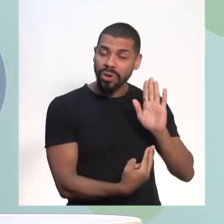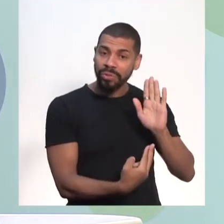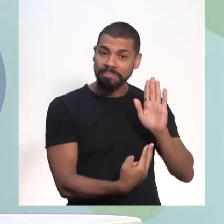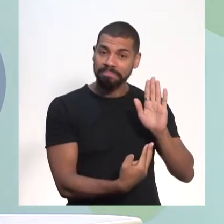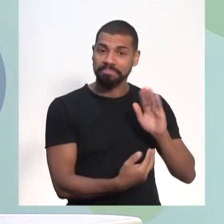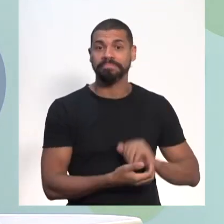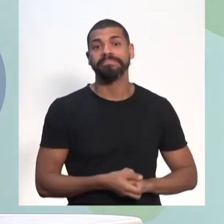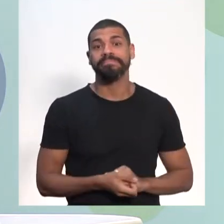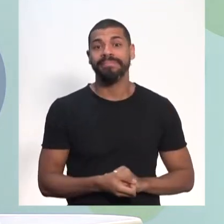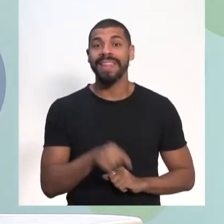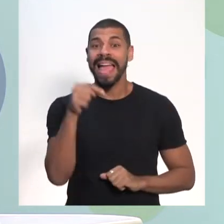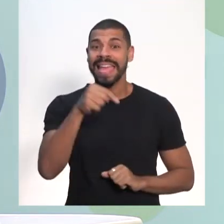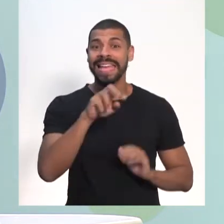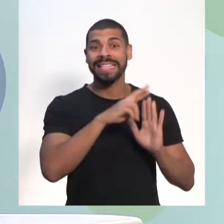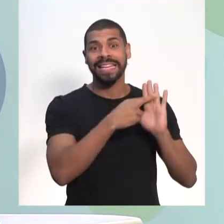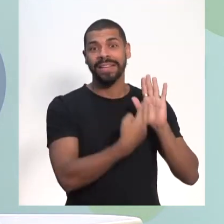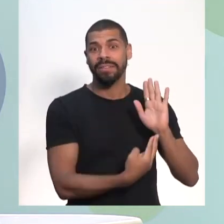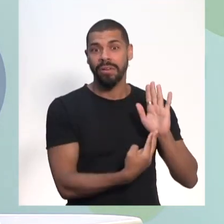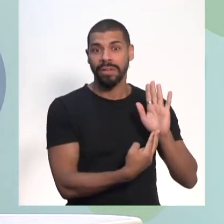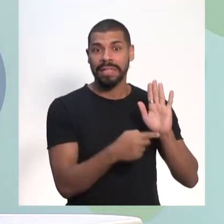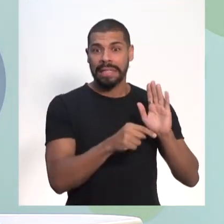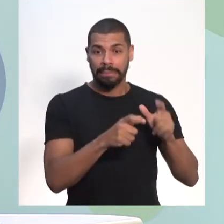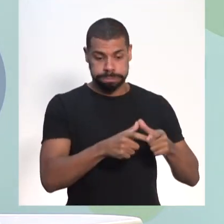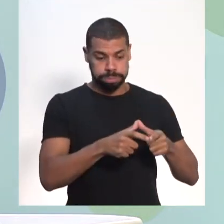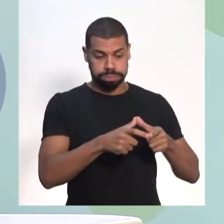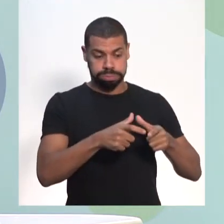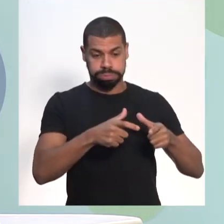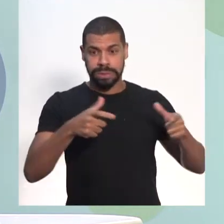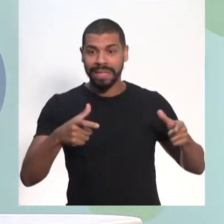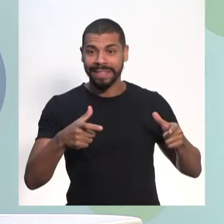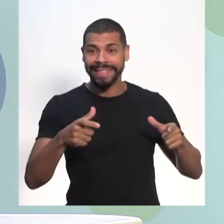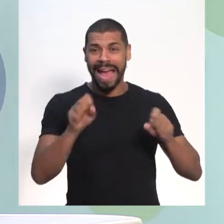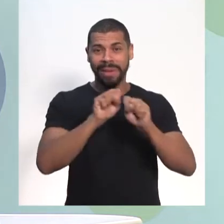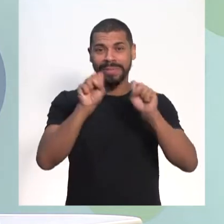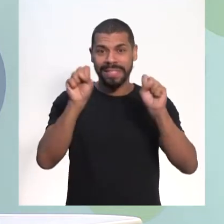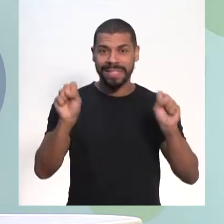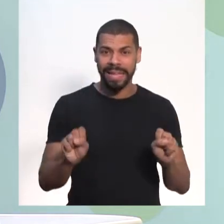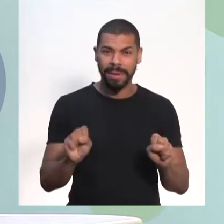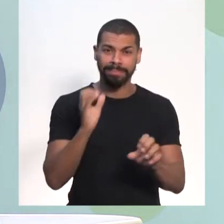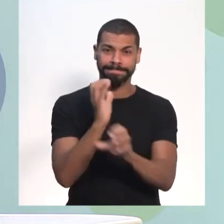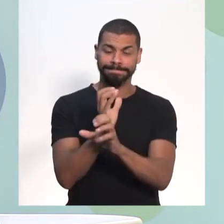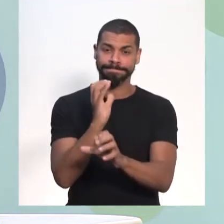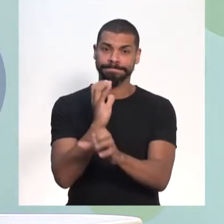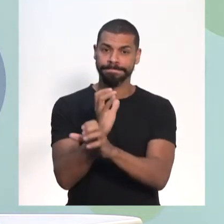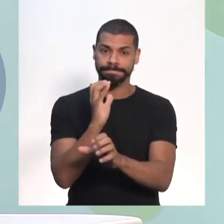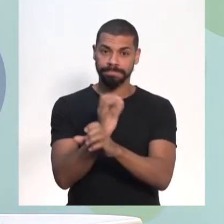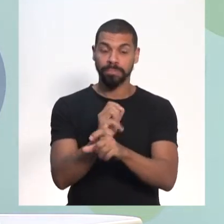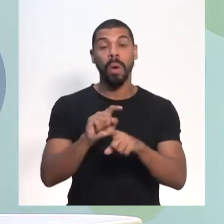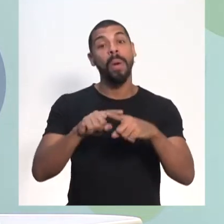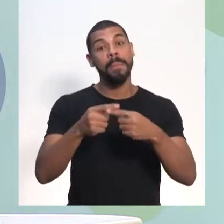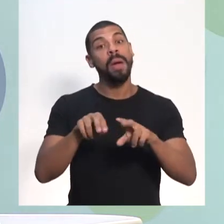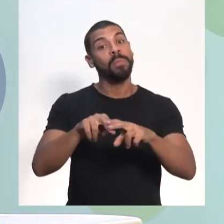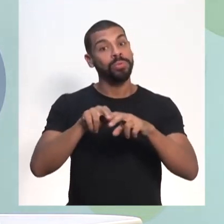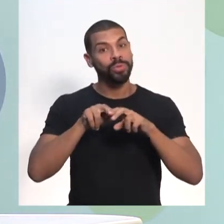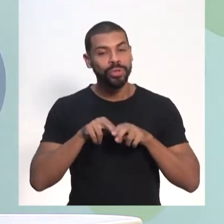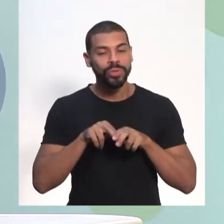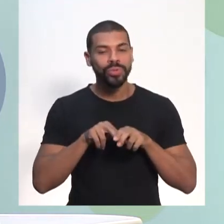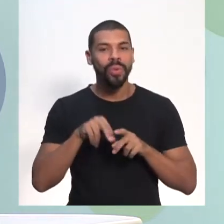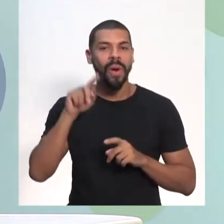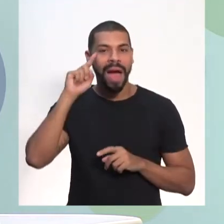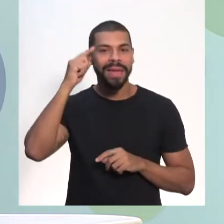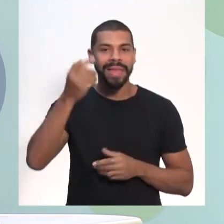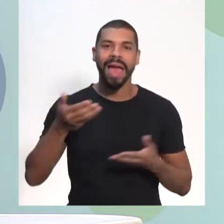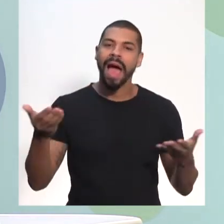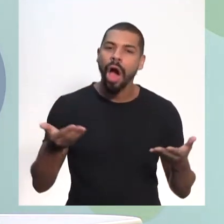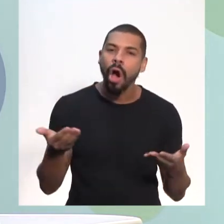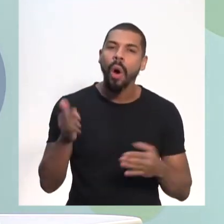gerencial, e esse relatório acabou sobrecarregando um pouco o sistema, mas eles estavam resolvendo isso, e a ideia é que agora,